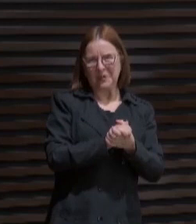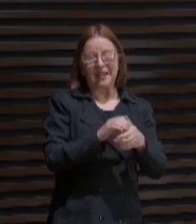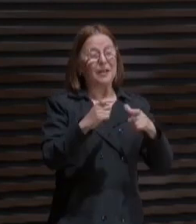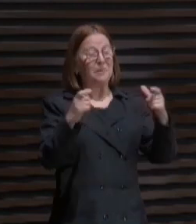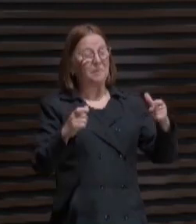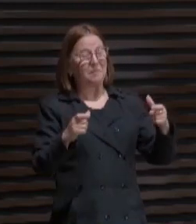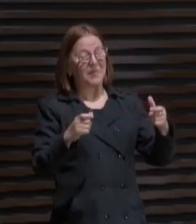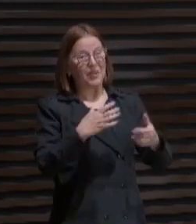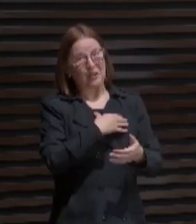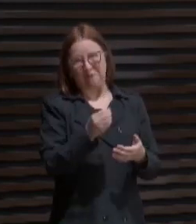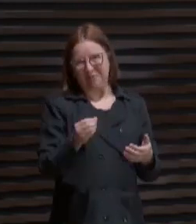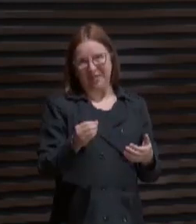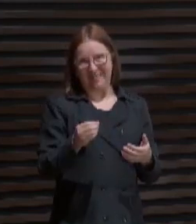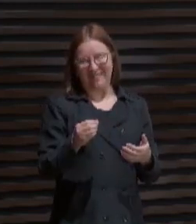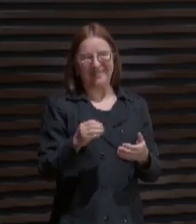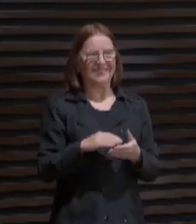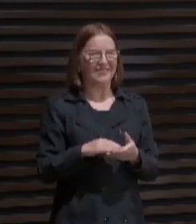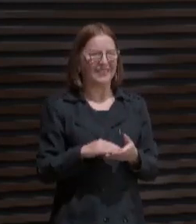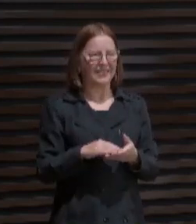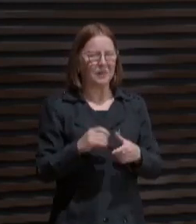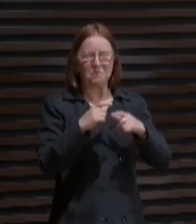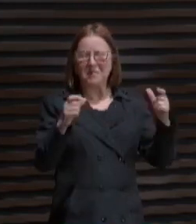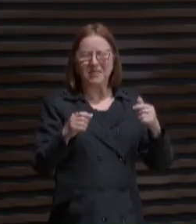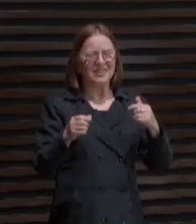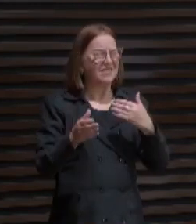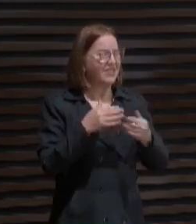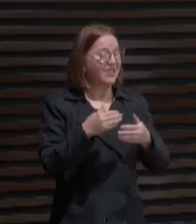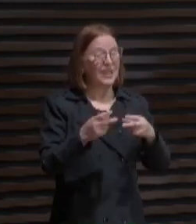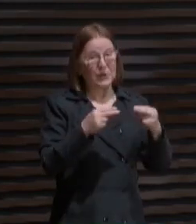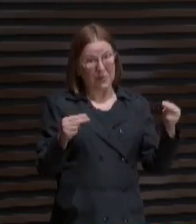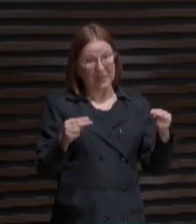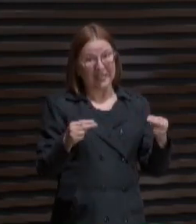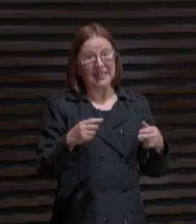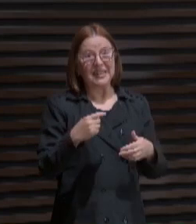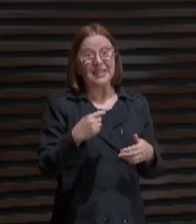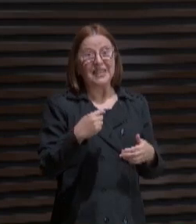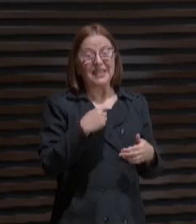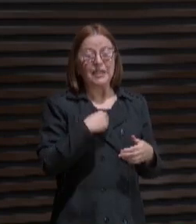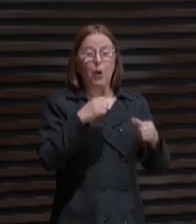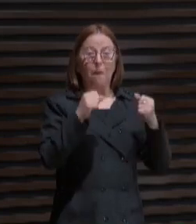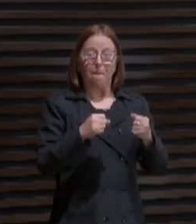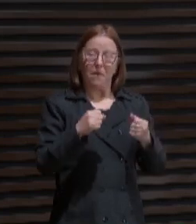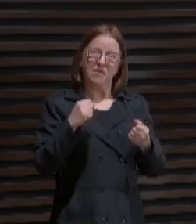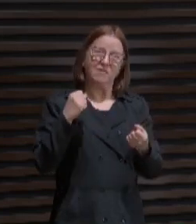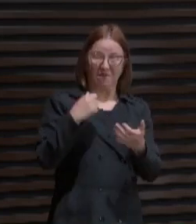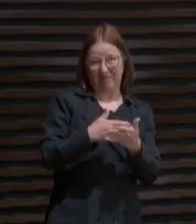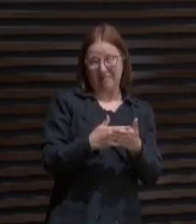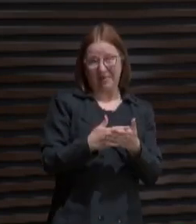do que qualquer coisa que eu possa possuir, ou qualquer zelo que eu tenha na minha atividade